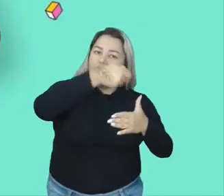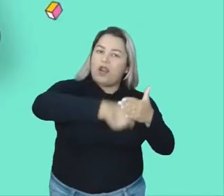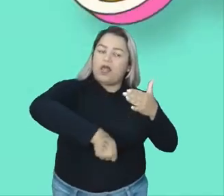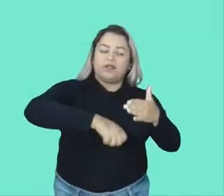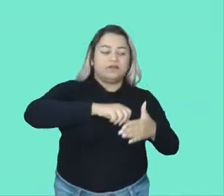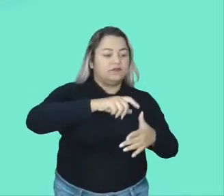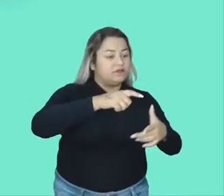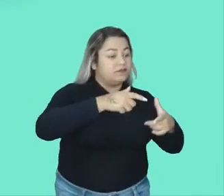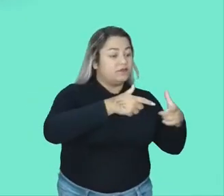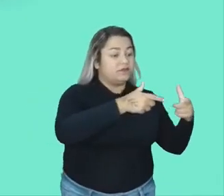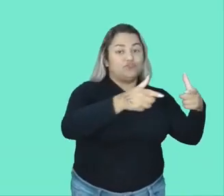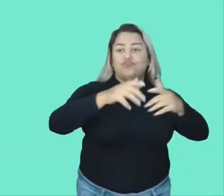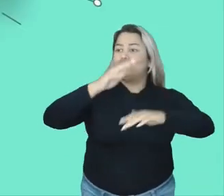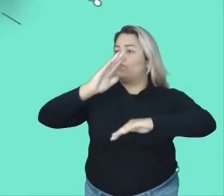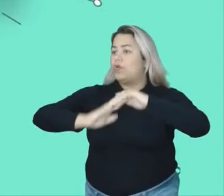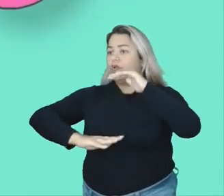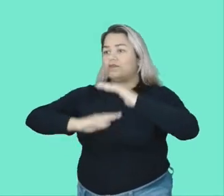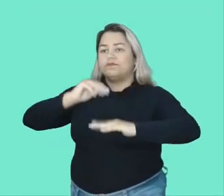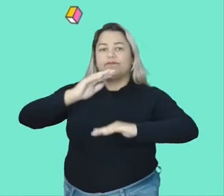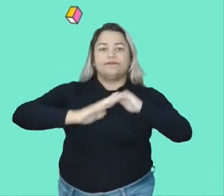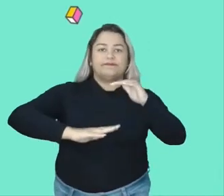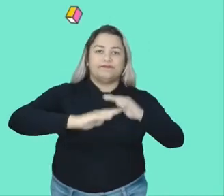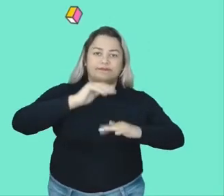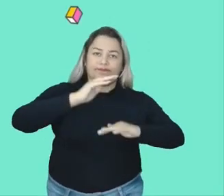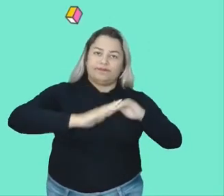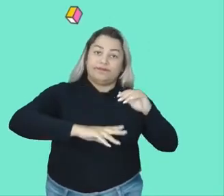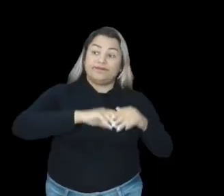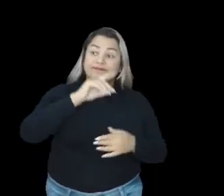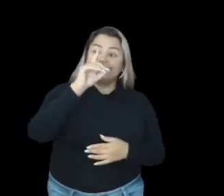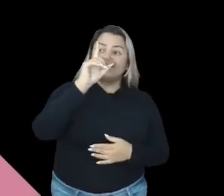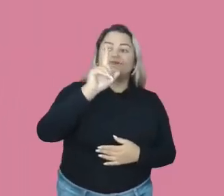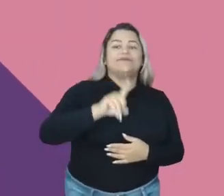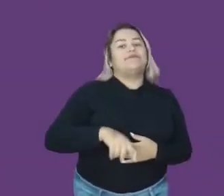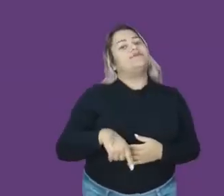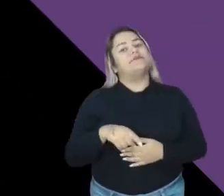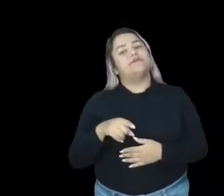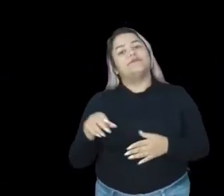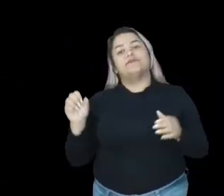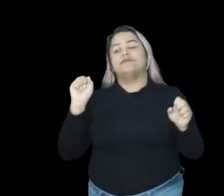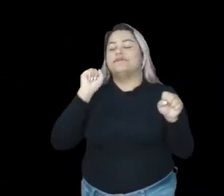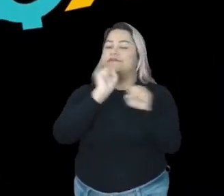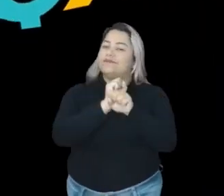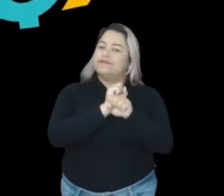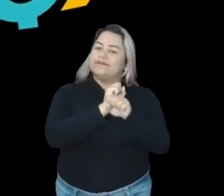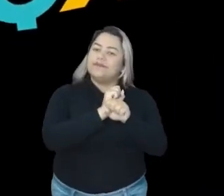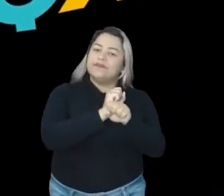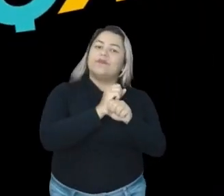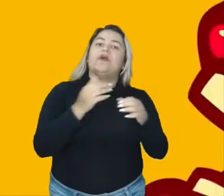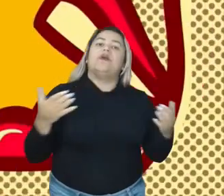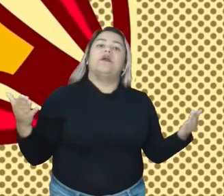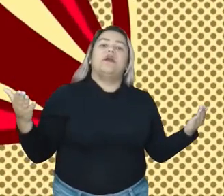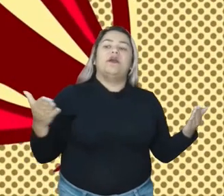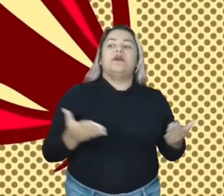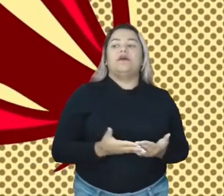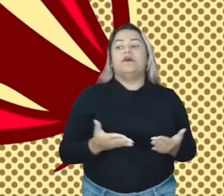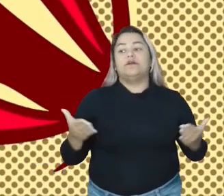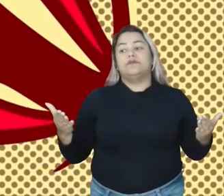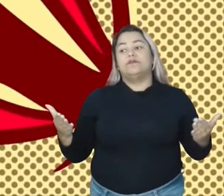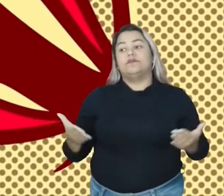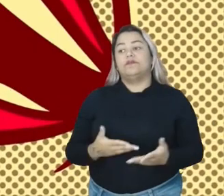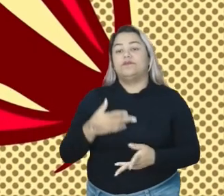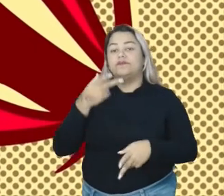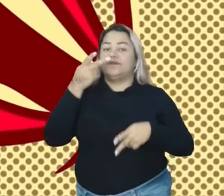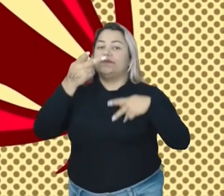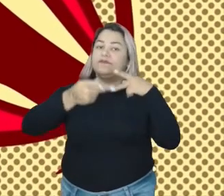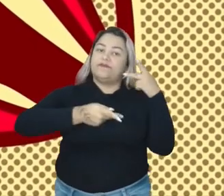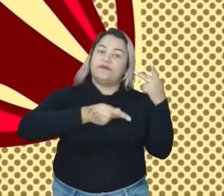Seja em casa, no campo, na rua ou na praça, chega de mordaça,